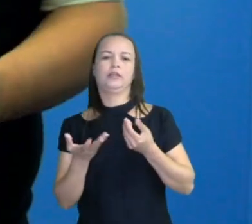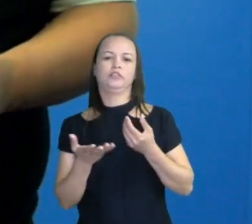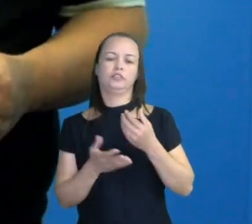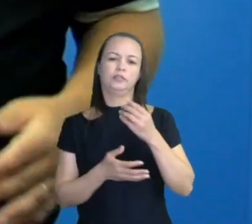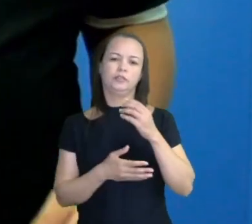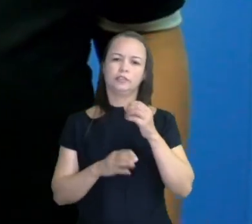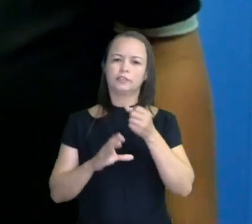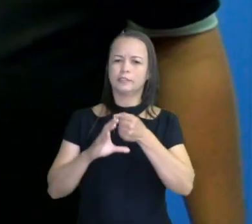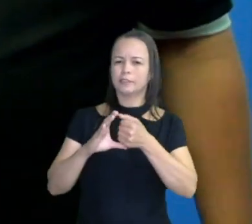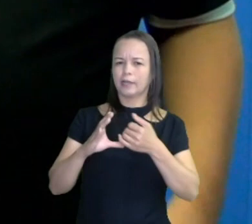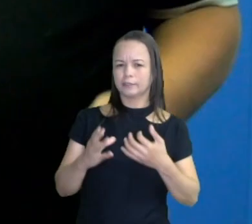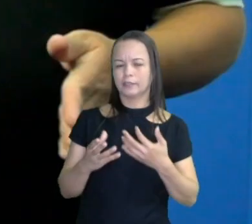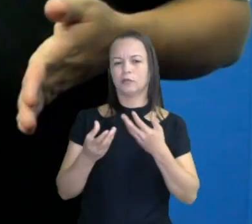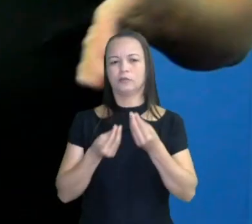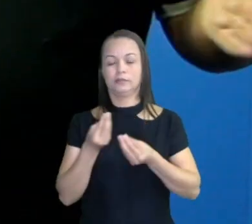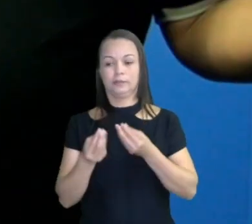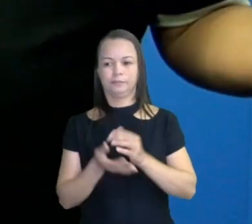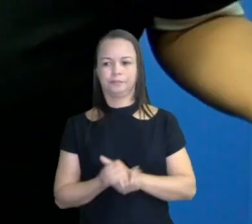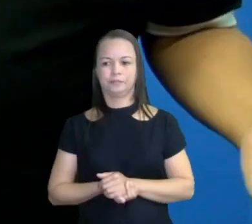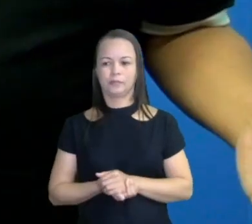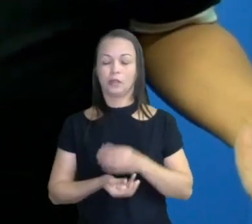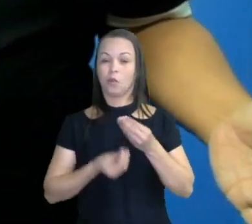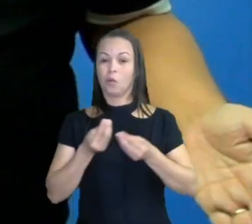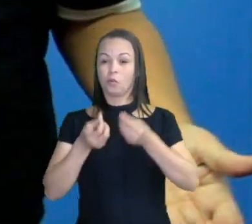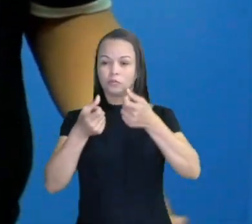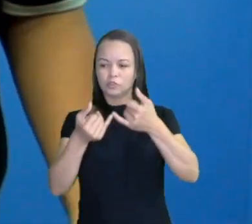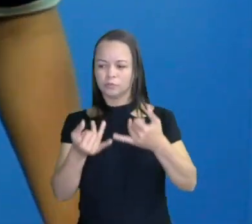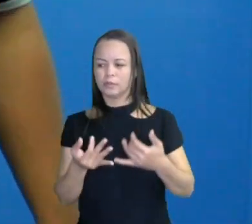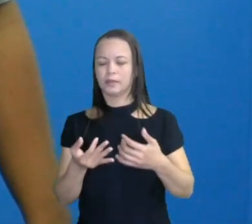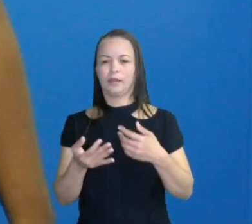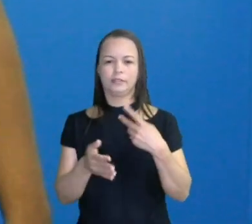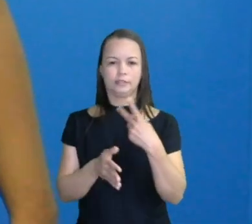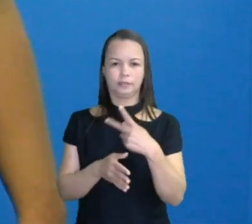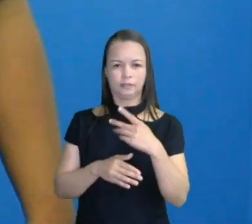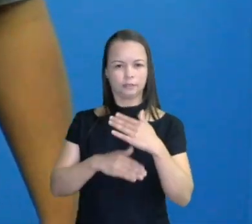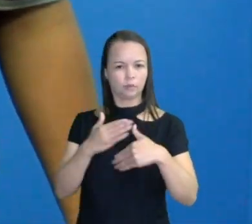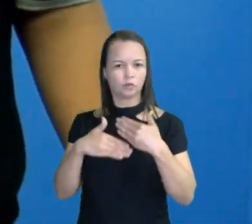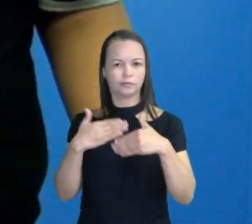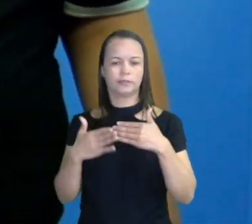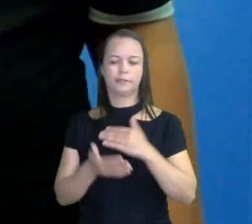tá bom? Vamos ver aqui como se dá esse processo de leitura.